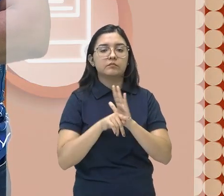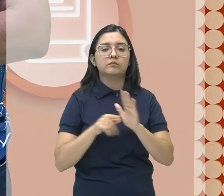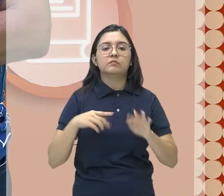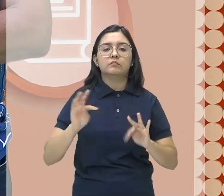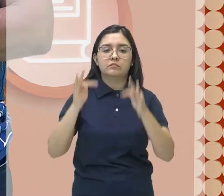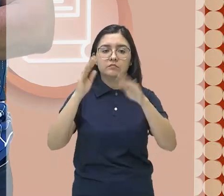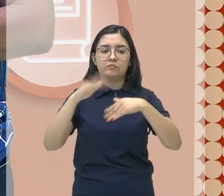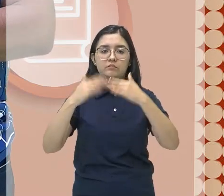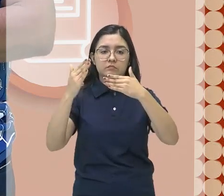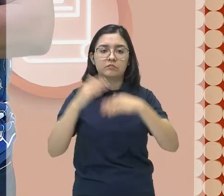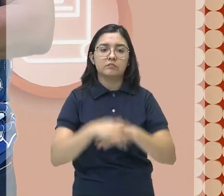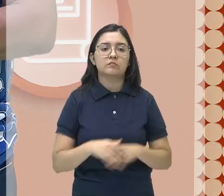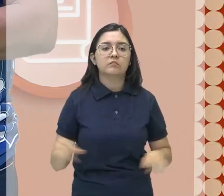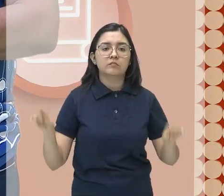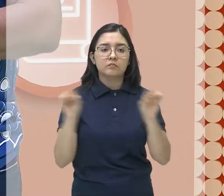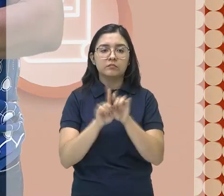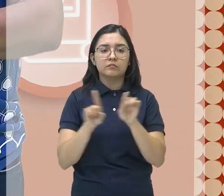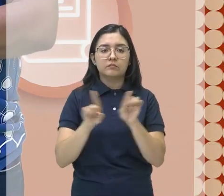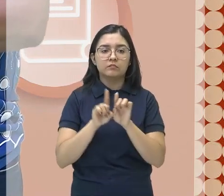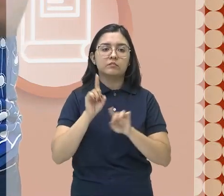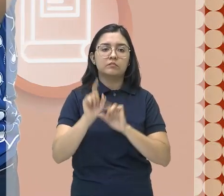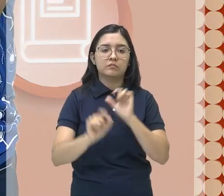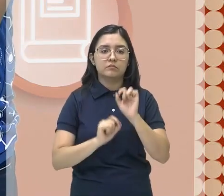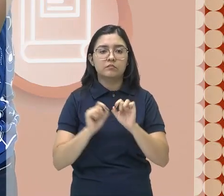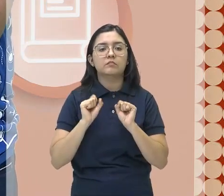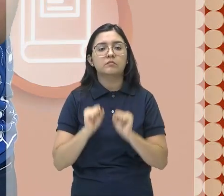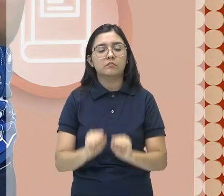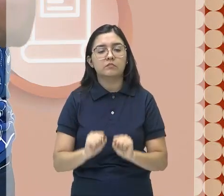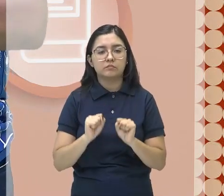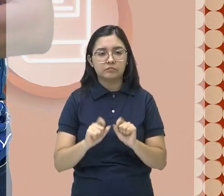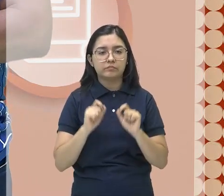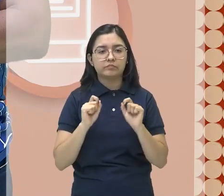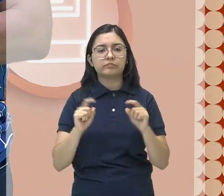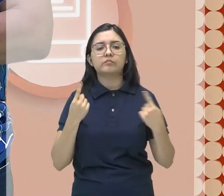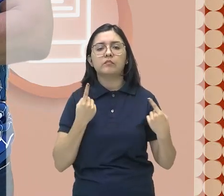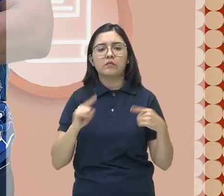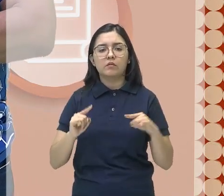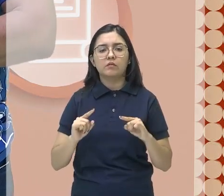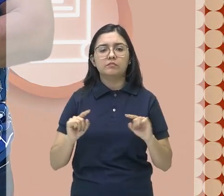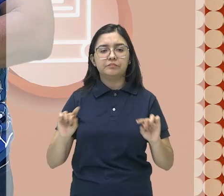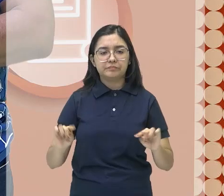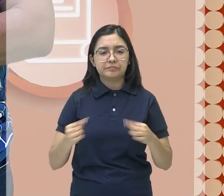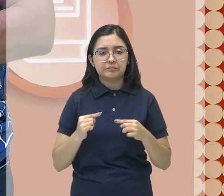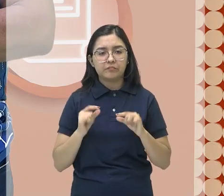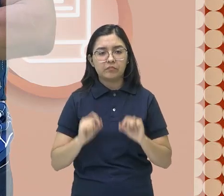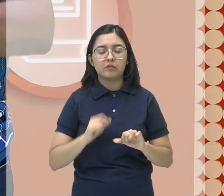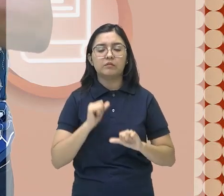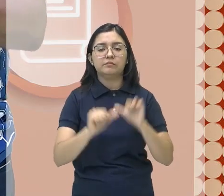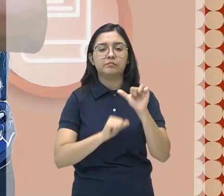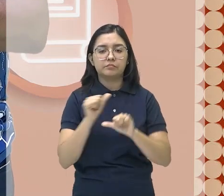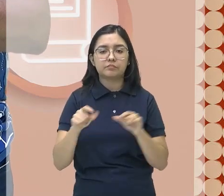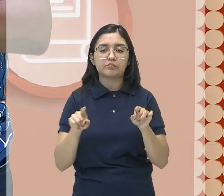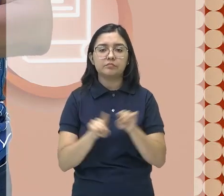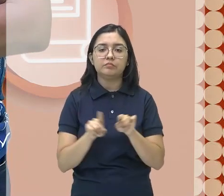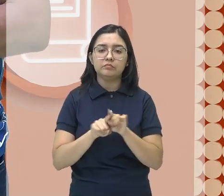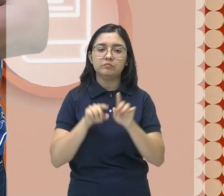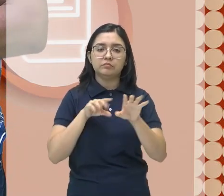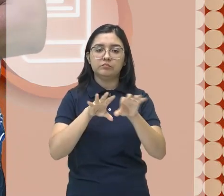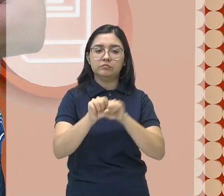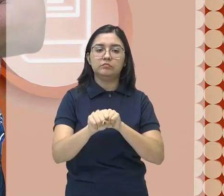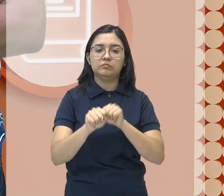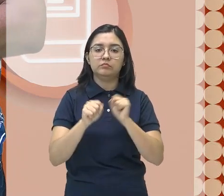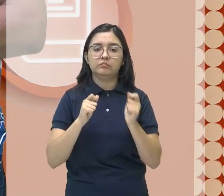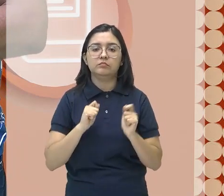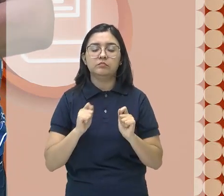aí. Outra coisa, ela também pode criar desafios para a transformação, né? E na formação